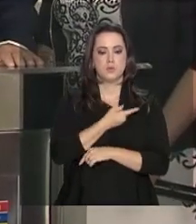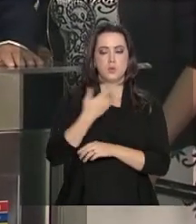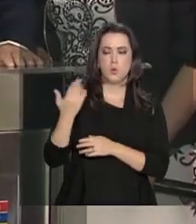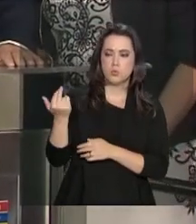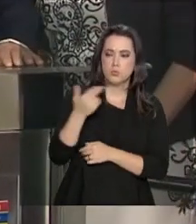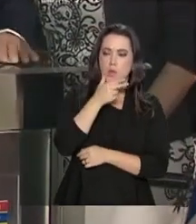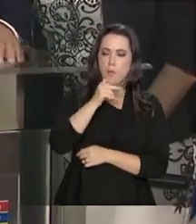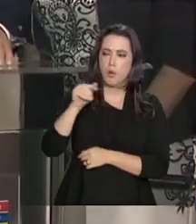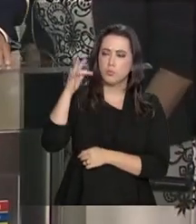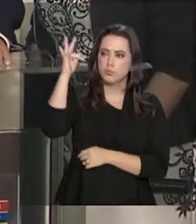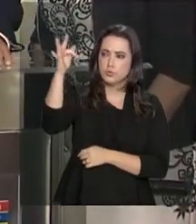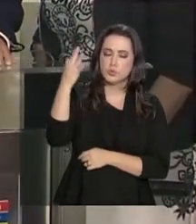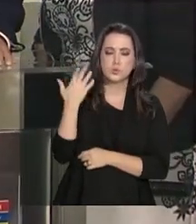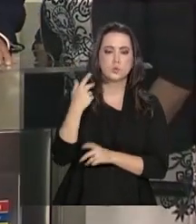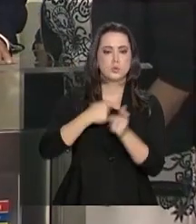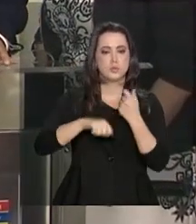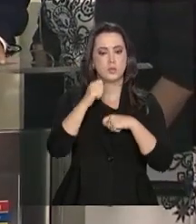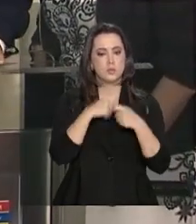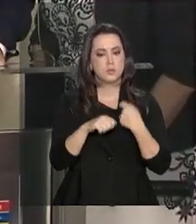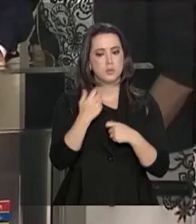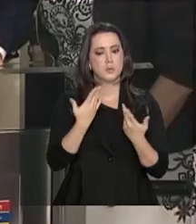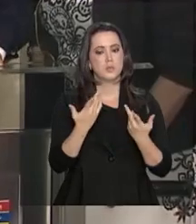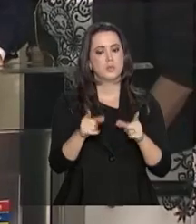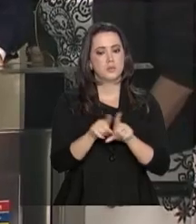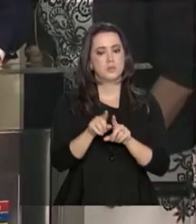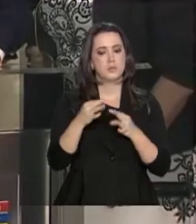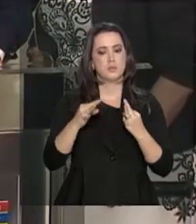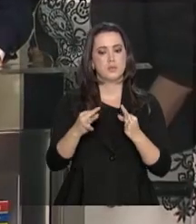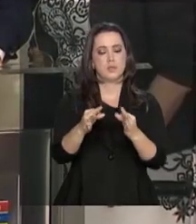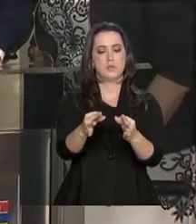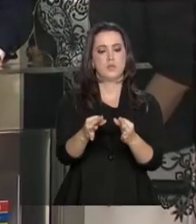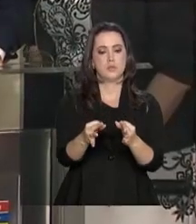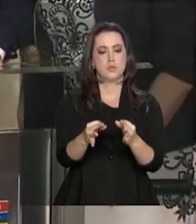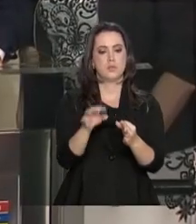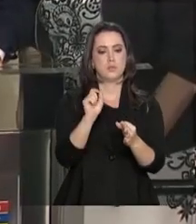irmãos no futuro, na economia, em tecnologia,